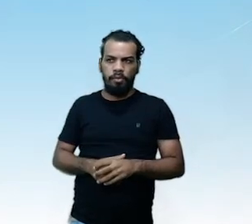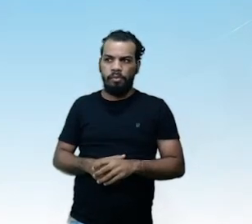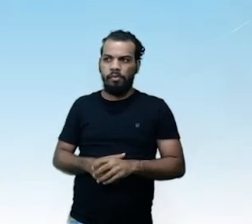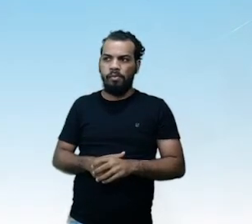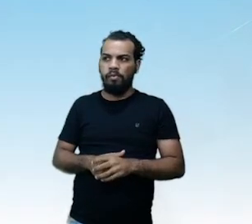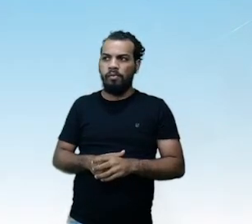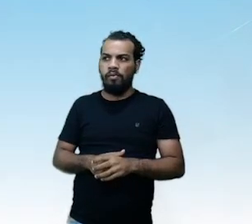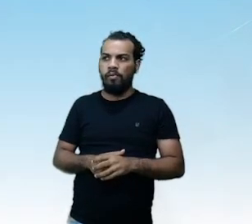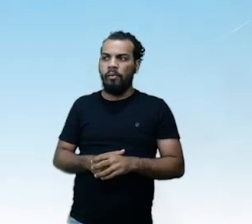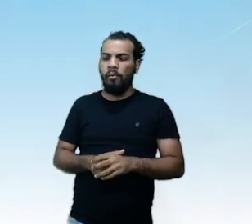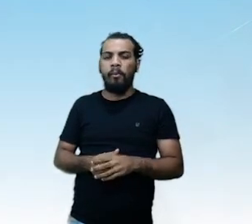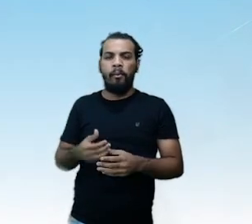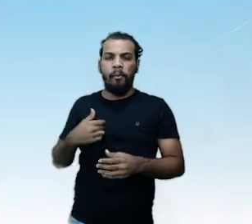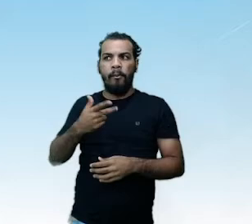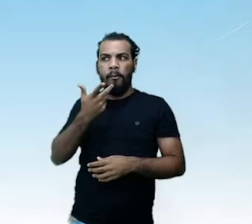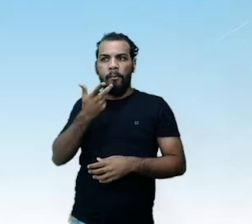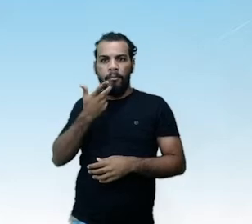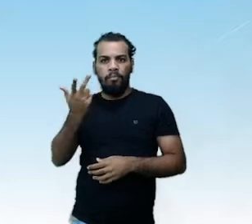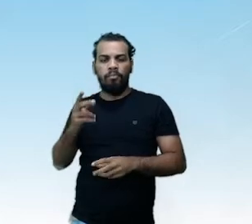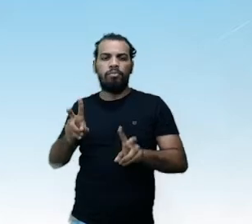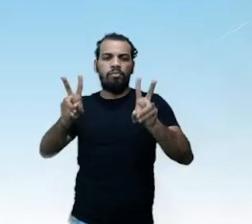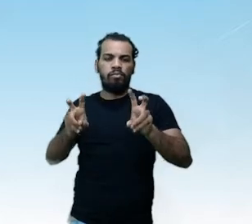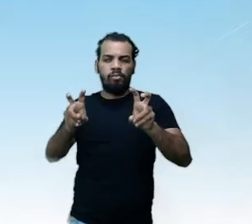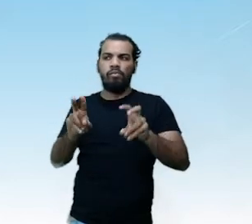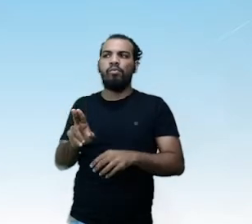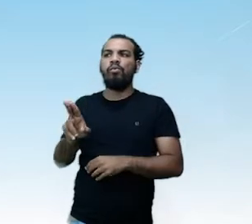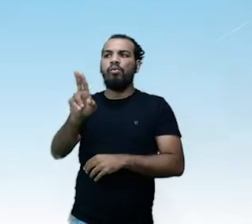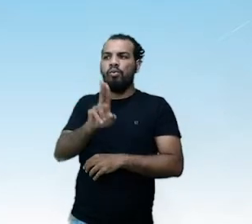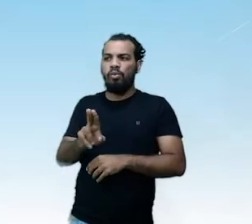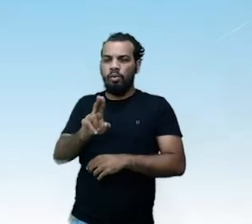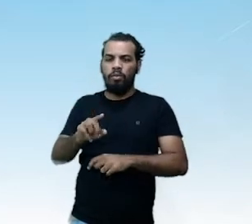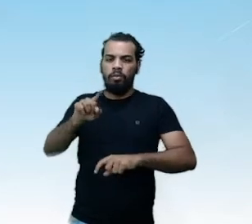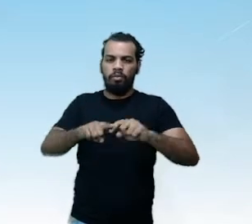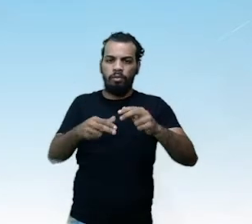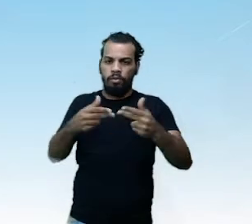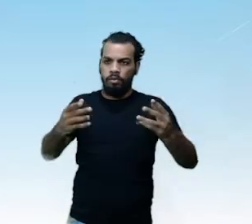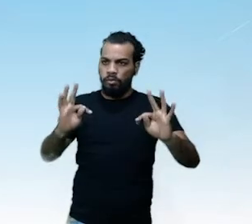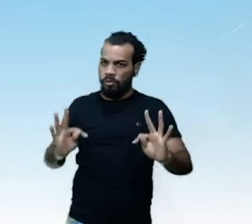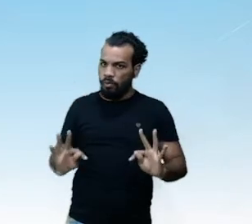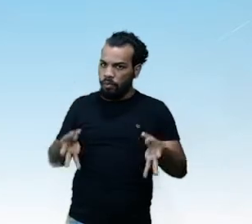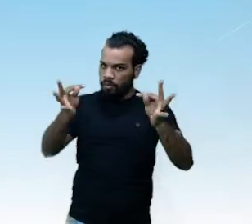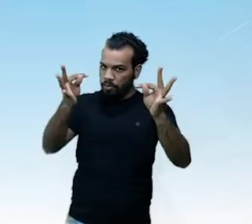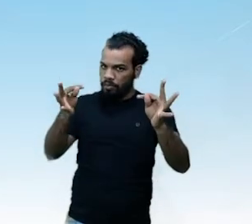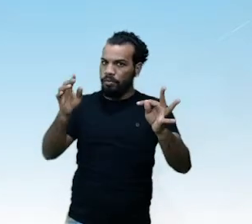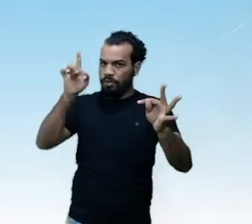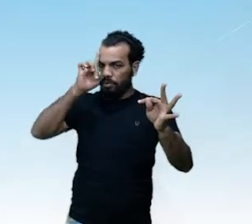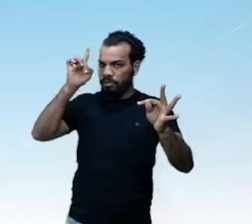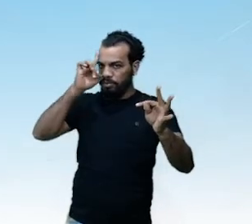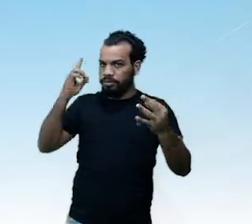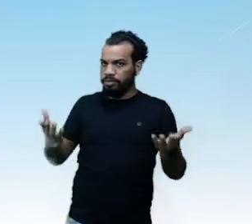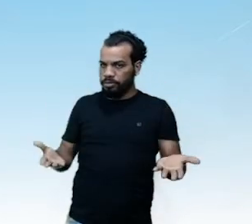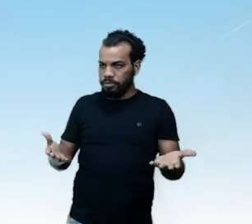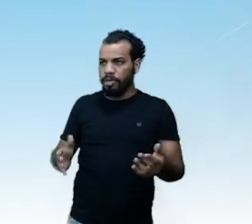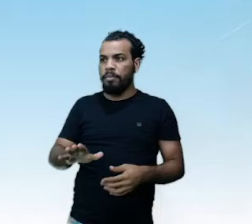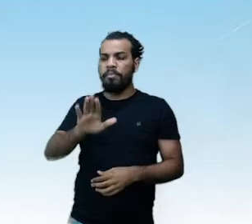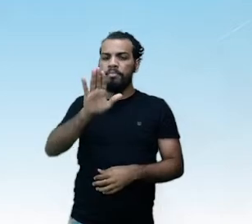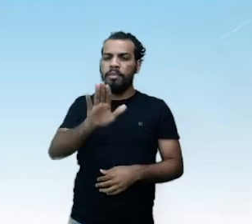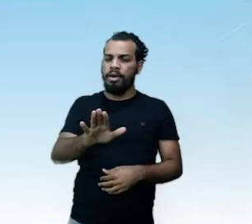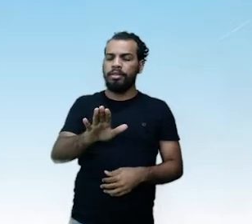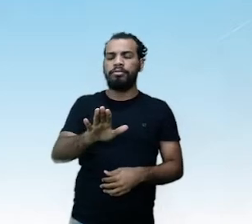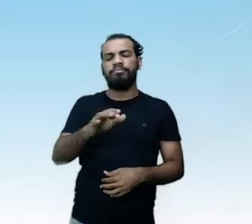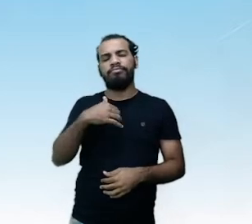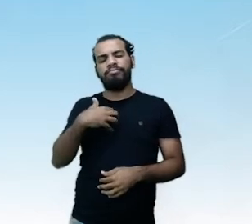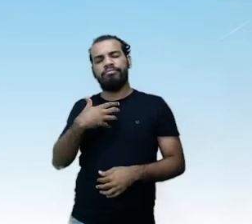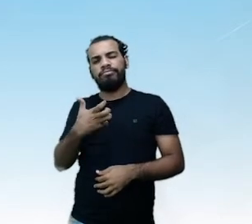um pouco sobre o uso dos equipamentos tecnológicos no cotidiano. Só que